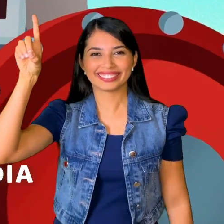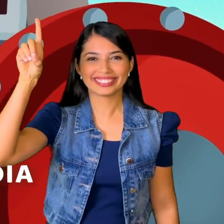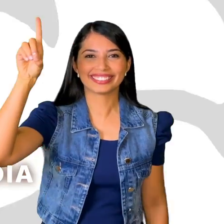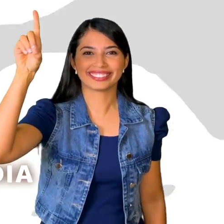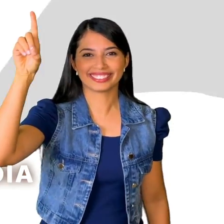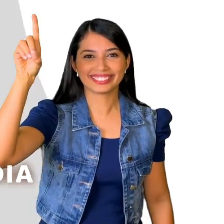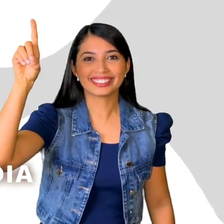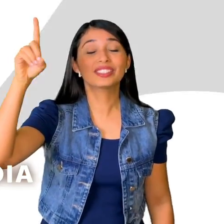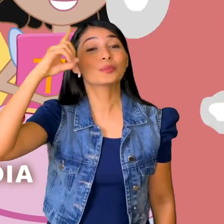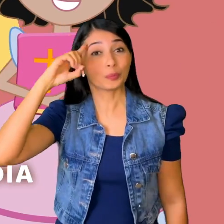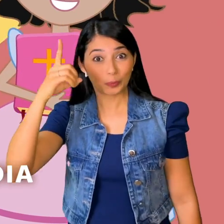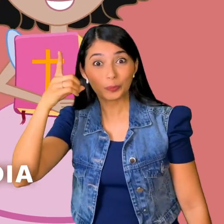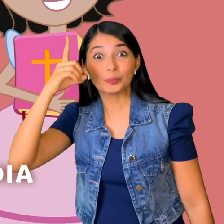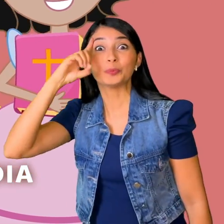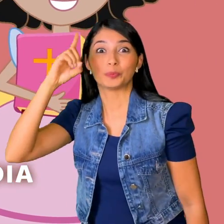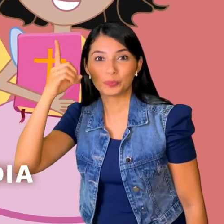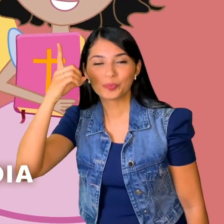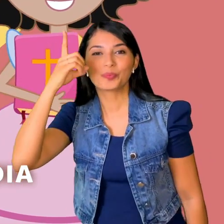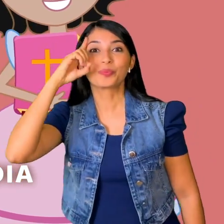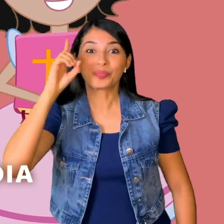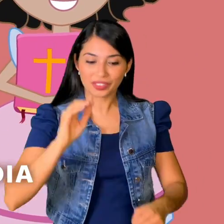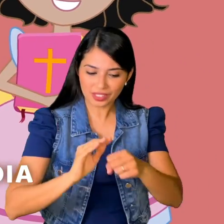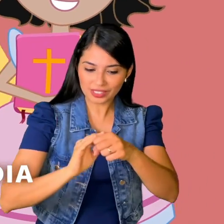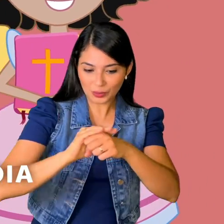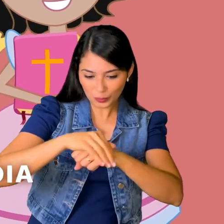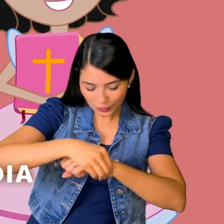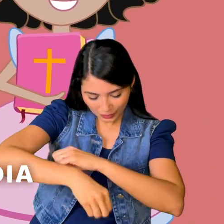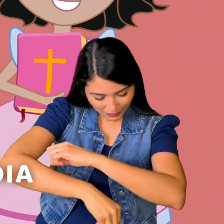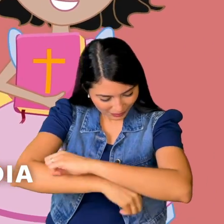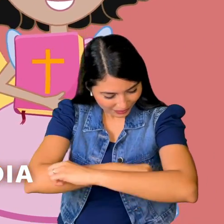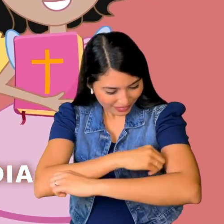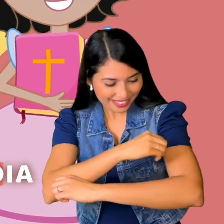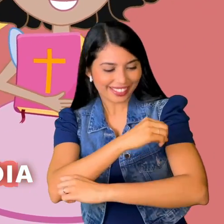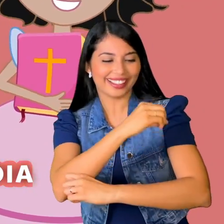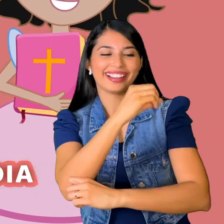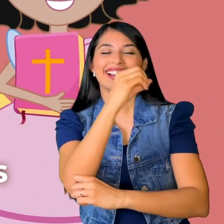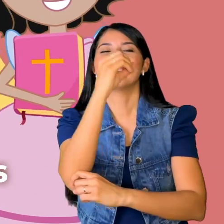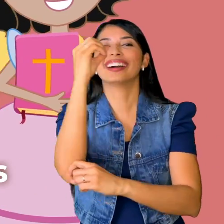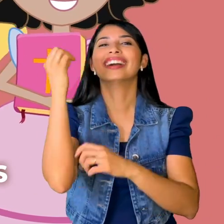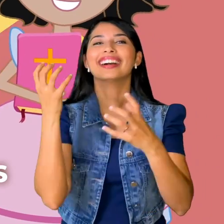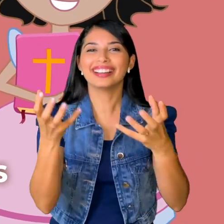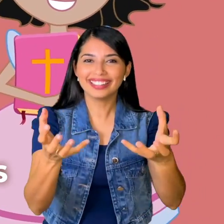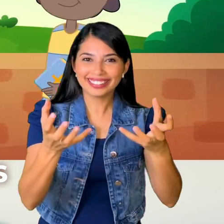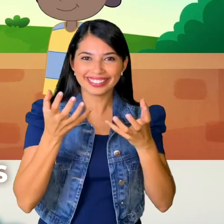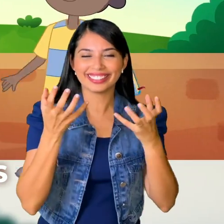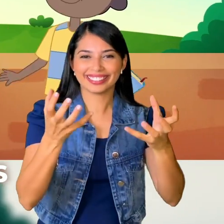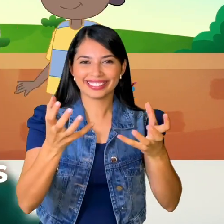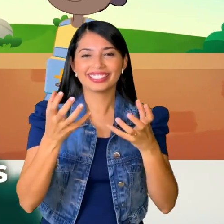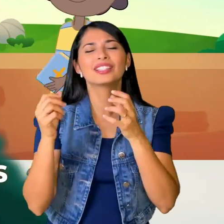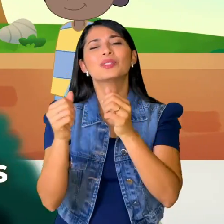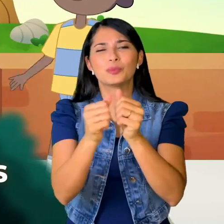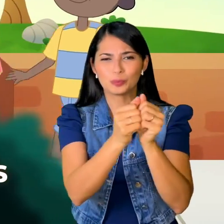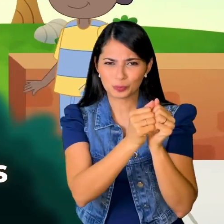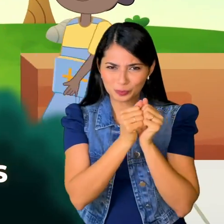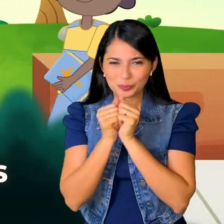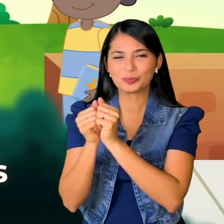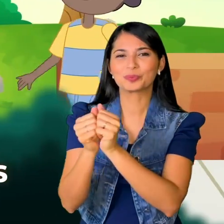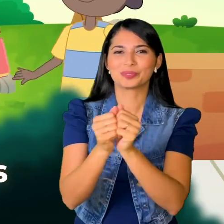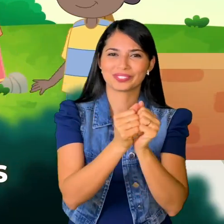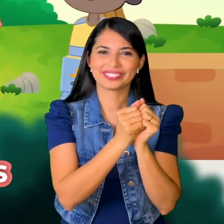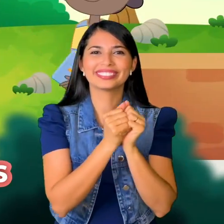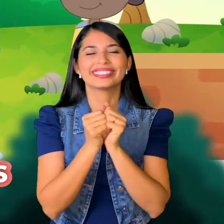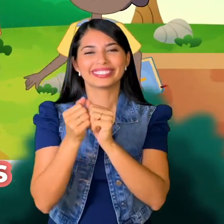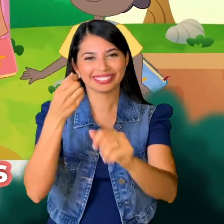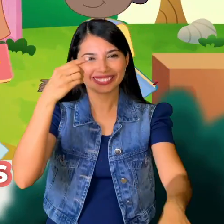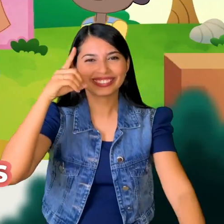Todos os dias De noite ou de dia Eu quero caminhar com